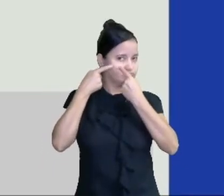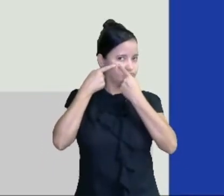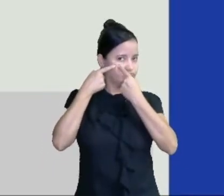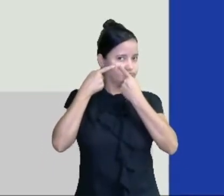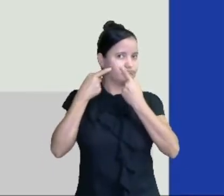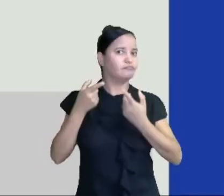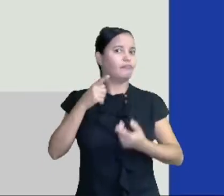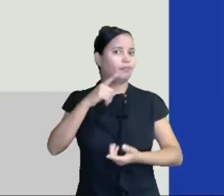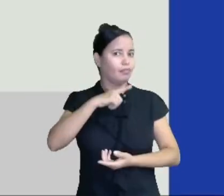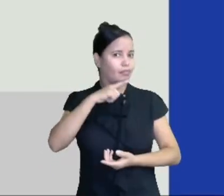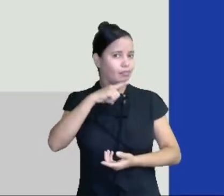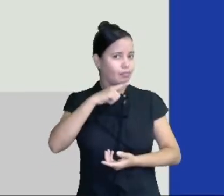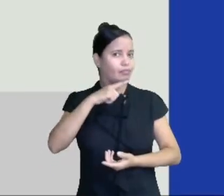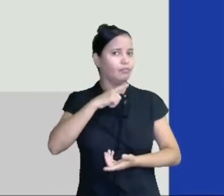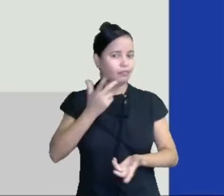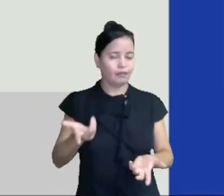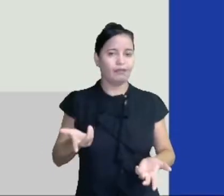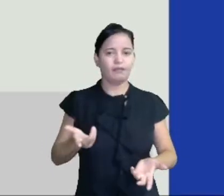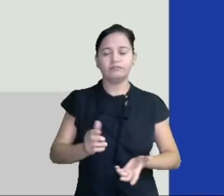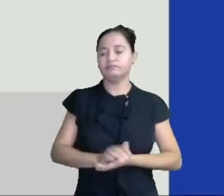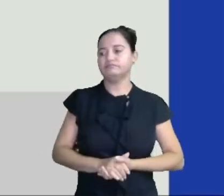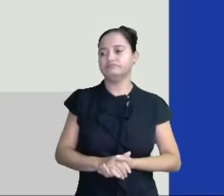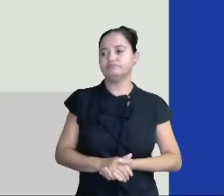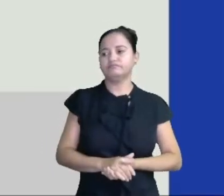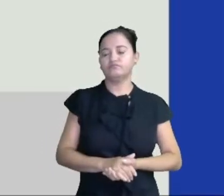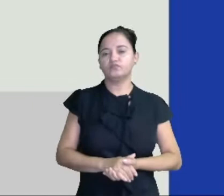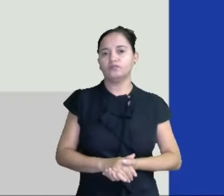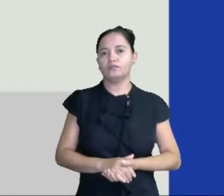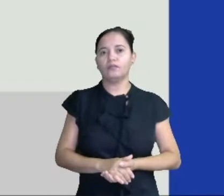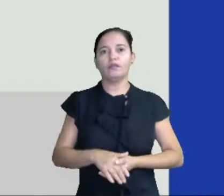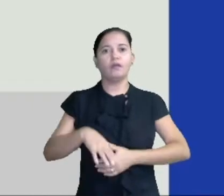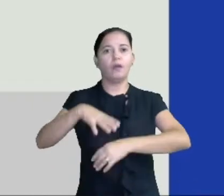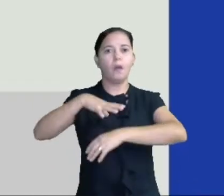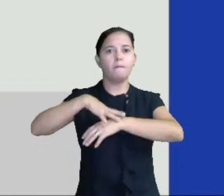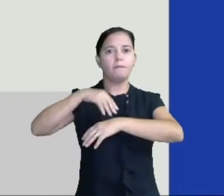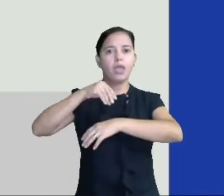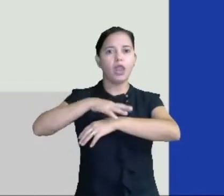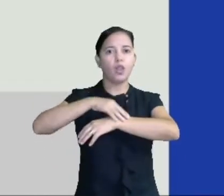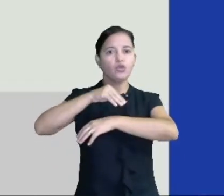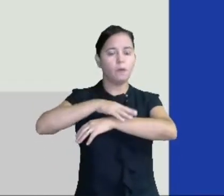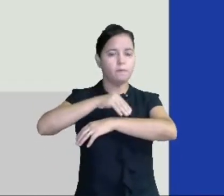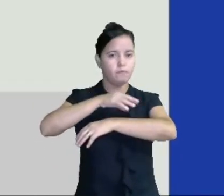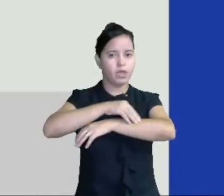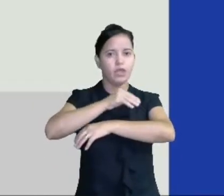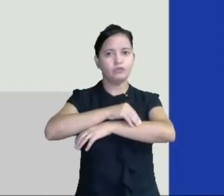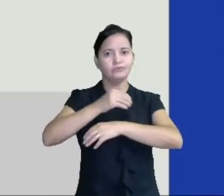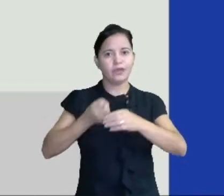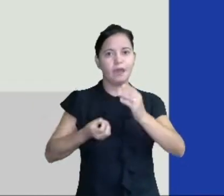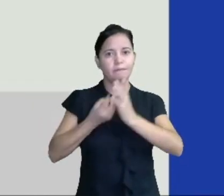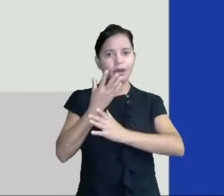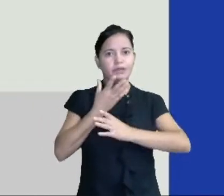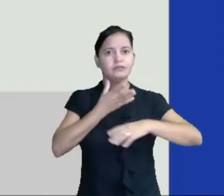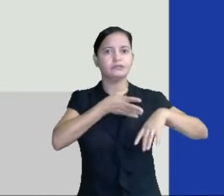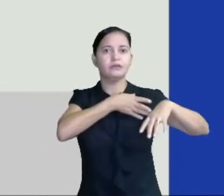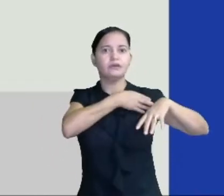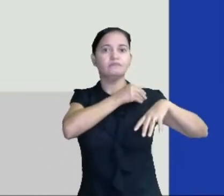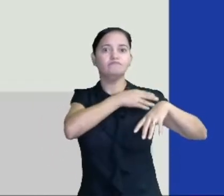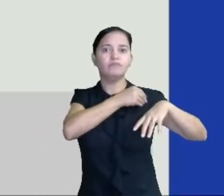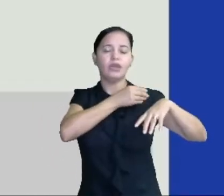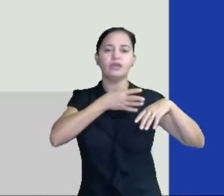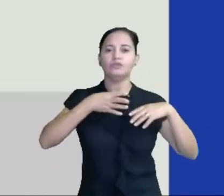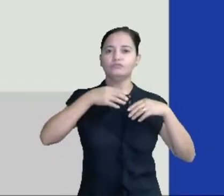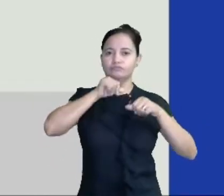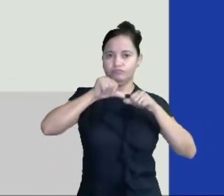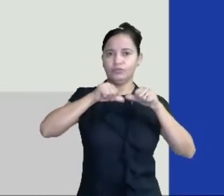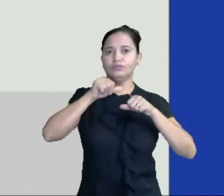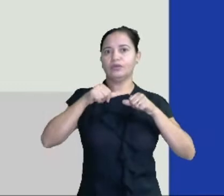quer ficar com isso na to face. Tem a questão dos pelos pubianos ou nas axilares, tá?